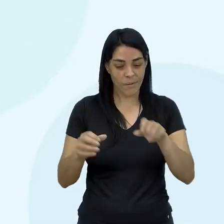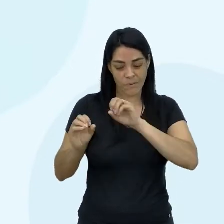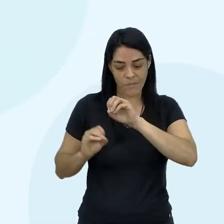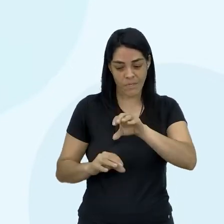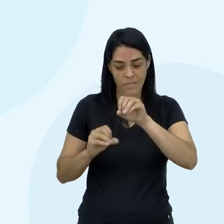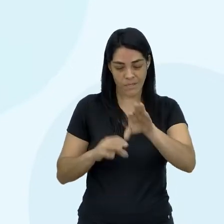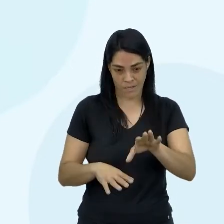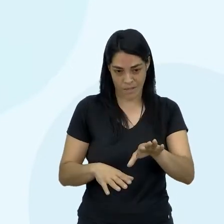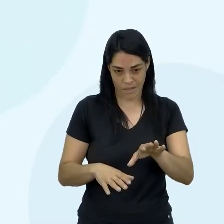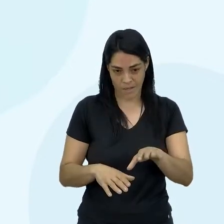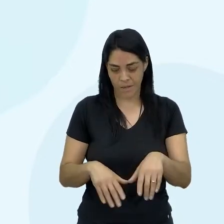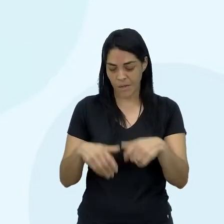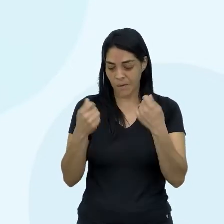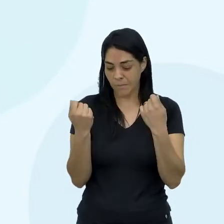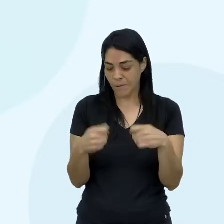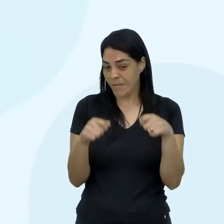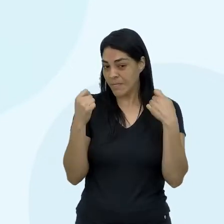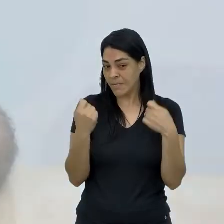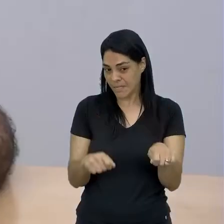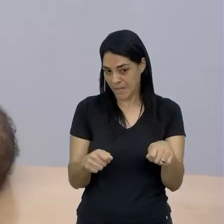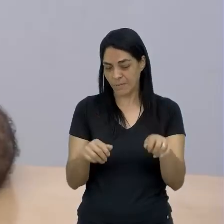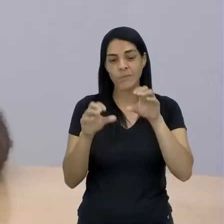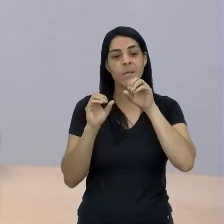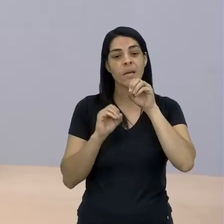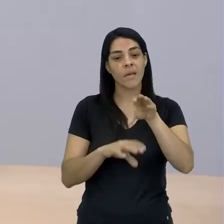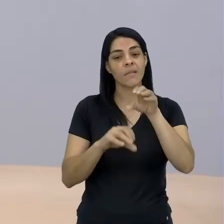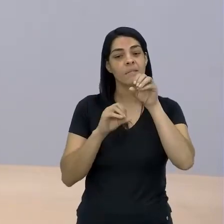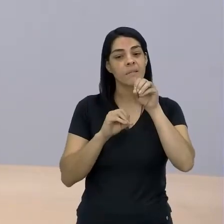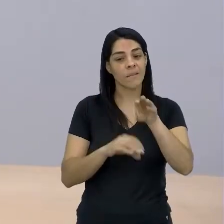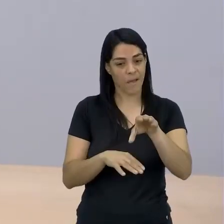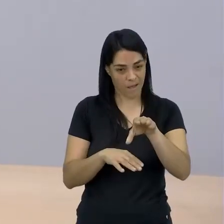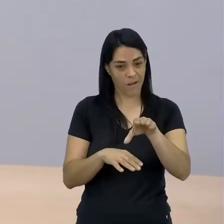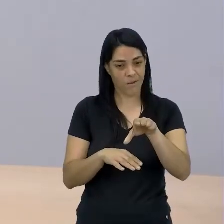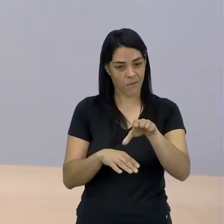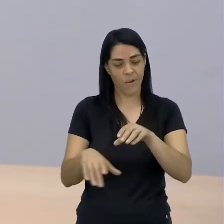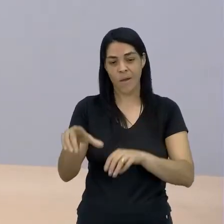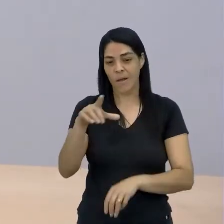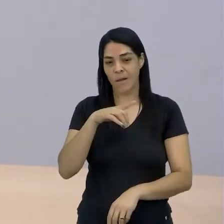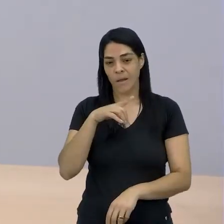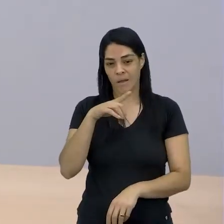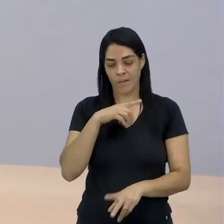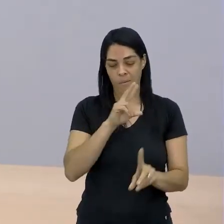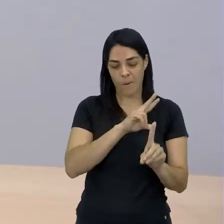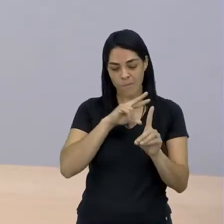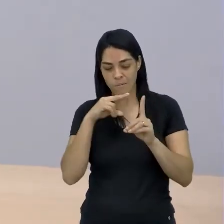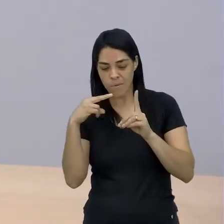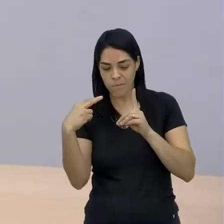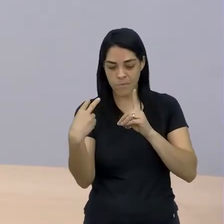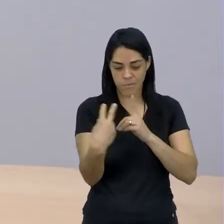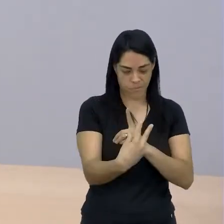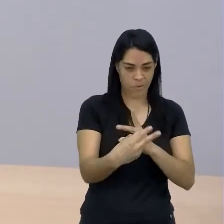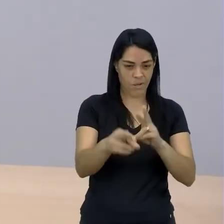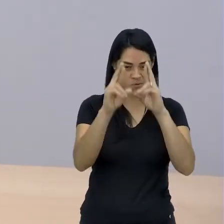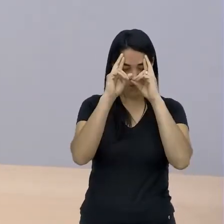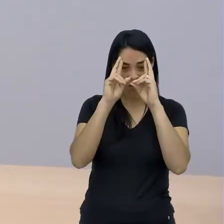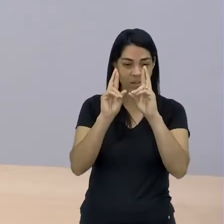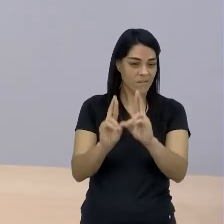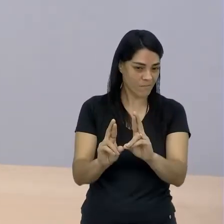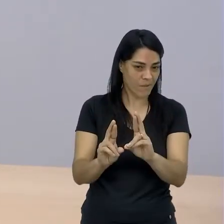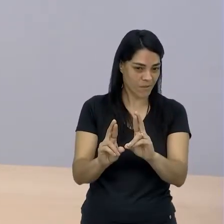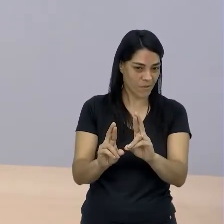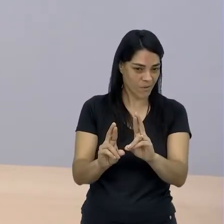eu vou repetir, nós temos que ensiná-los a ter uma perspectiva de respeito